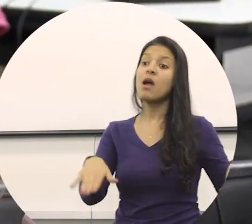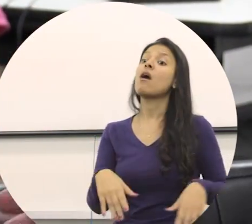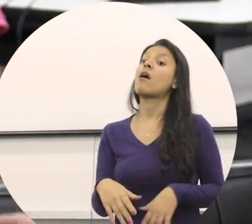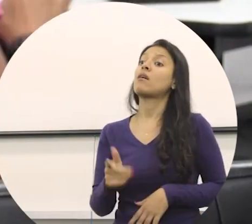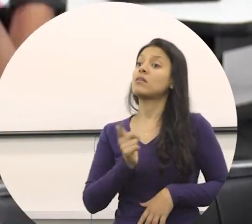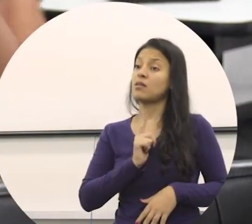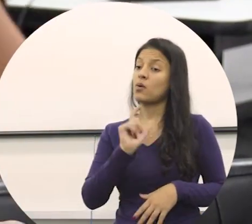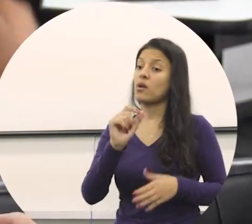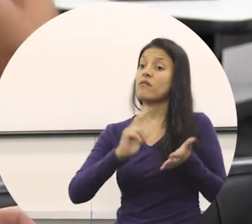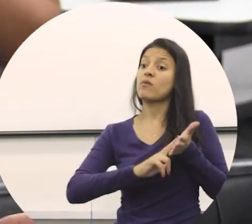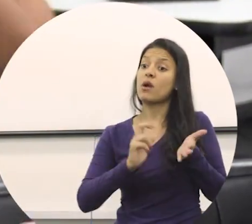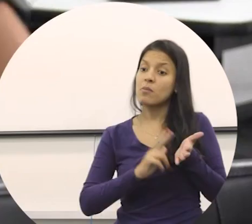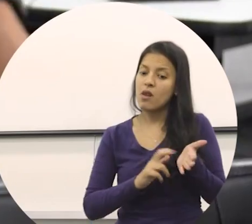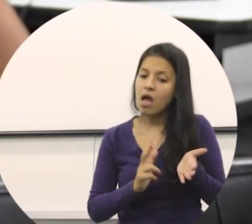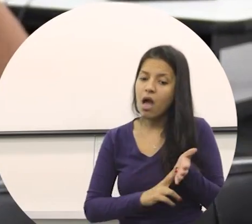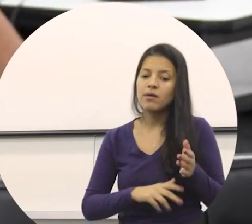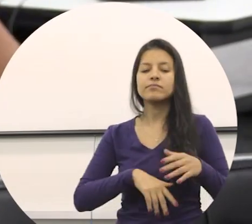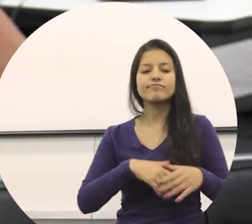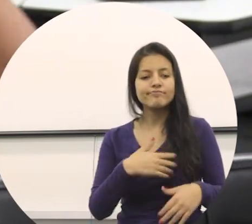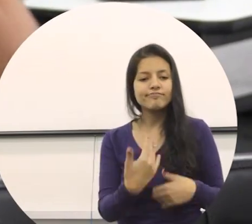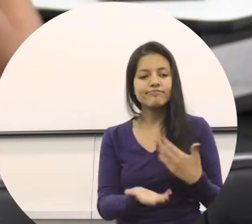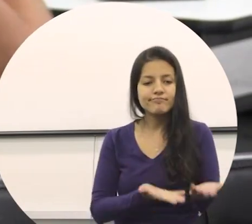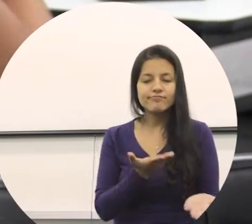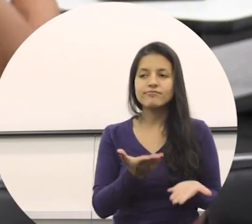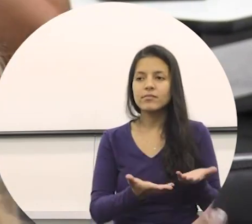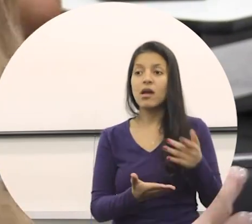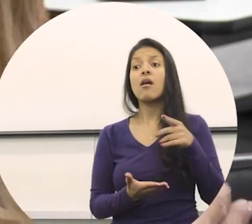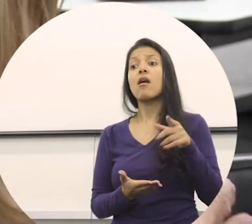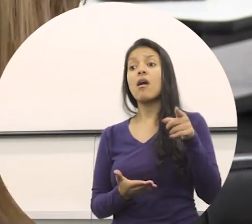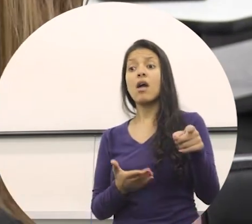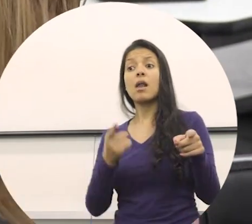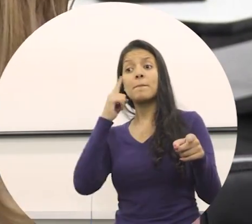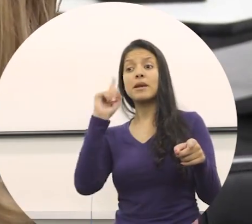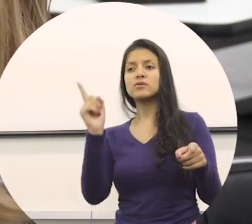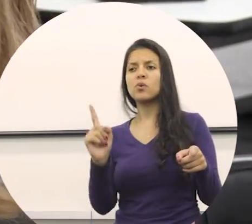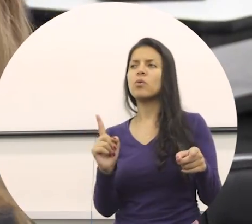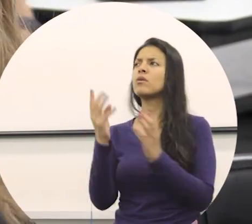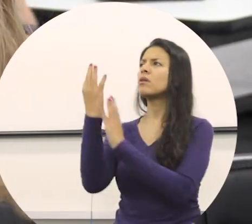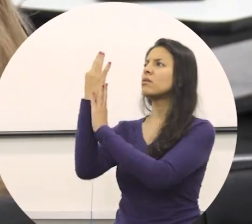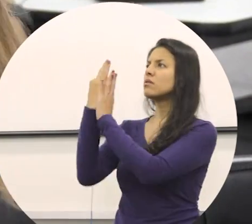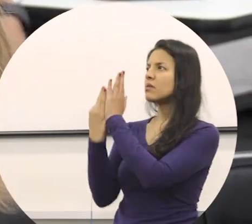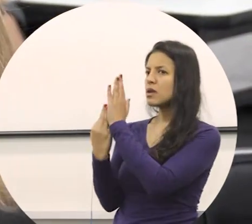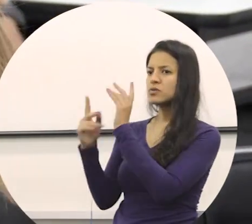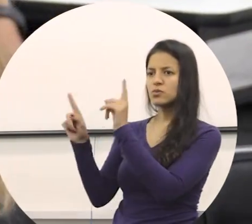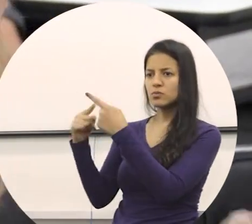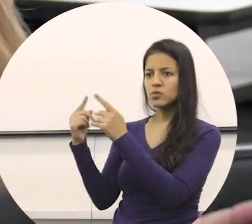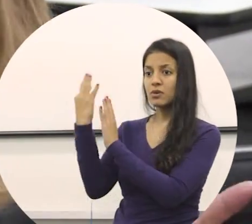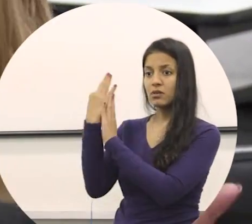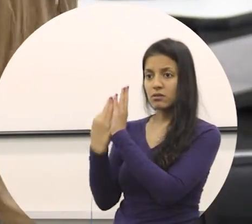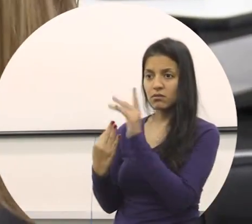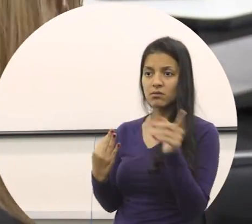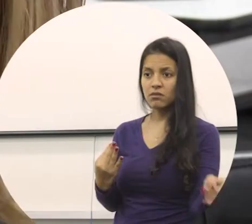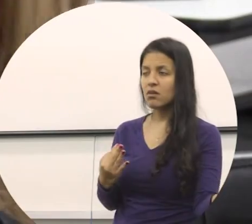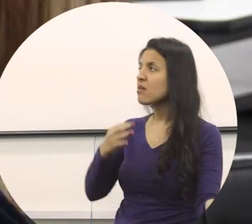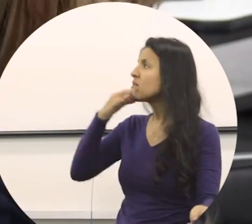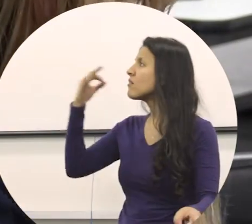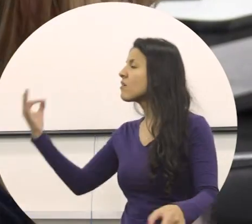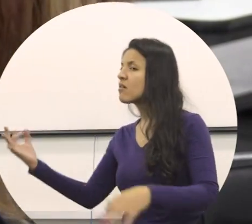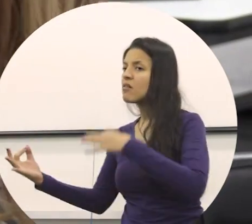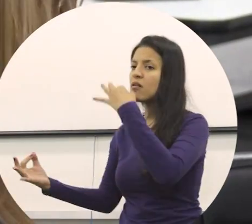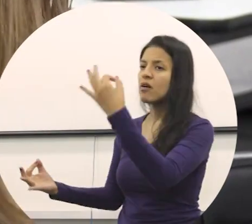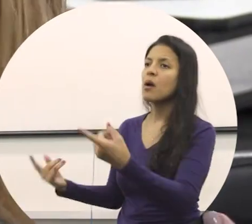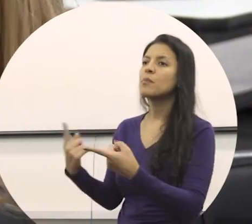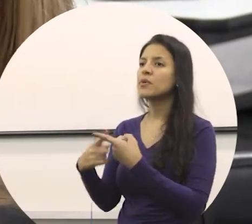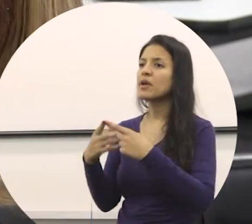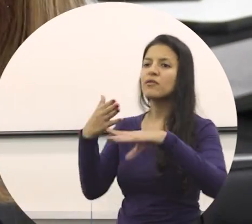ela nem achava que as crianças surdas iam fazer inferência naquele texto e colocar que uma não foi porque não gostava